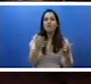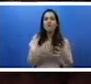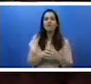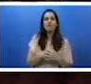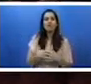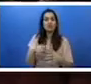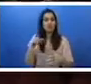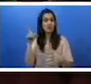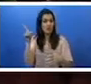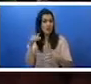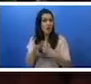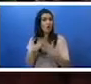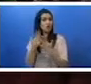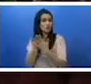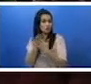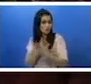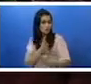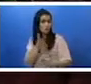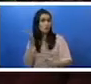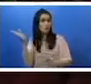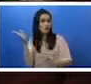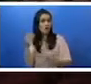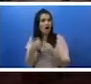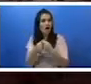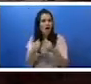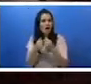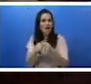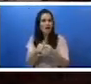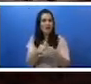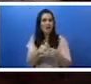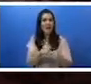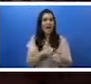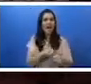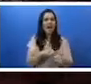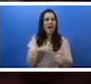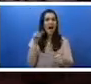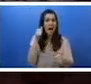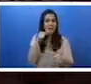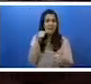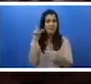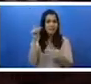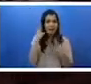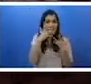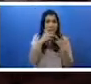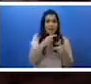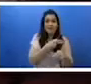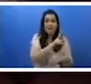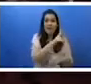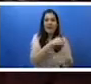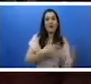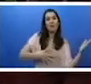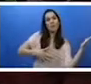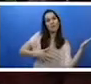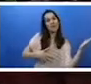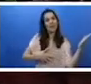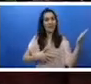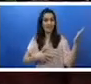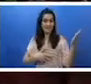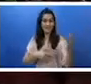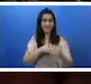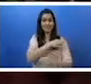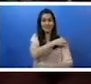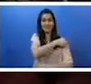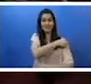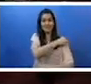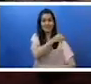o Snoopy vai para a escola de ônibus, a turma dele, a Cinderela vai para um baile.